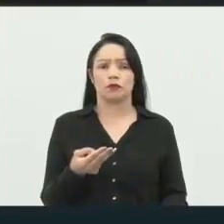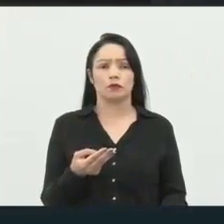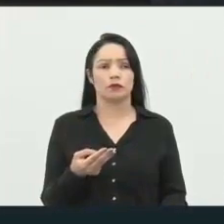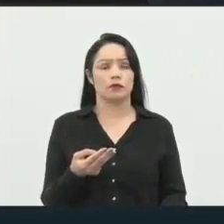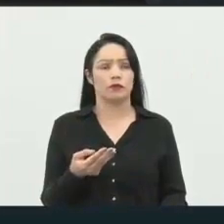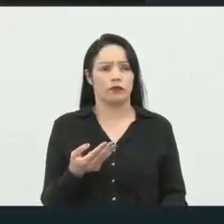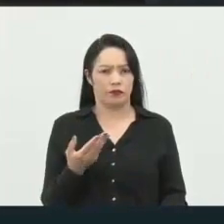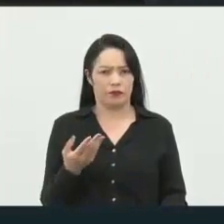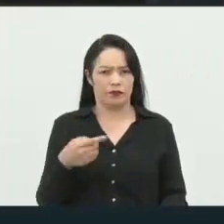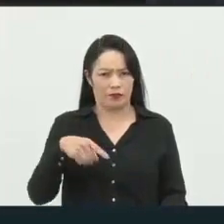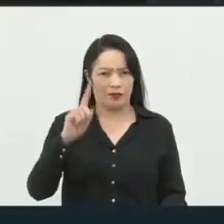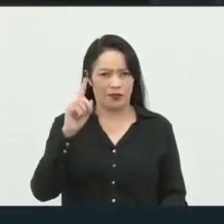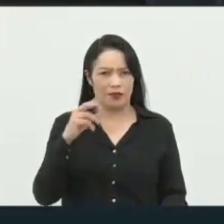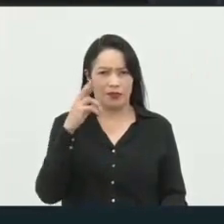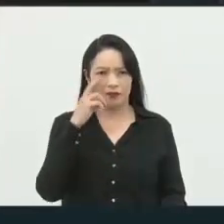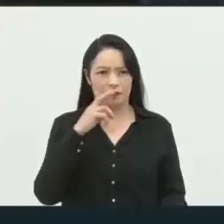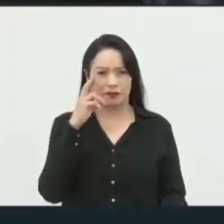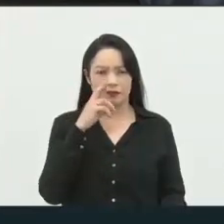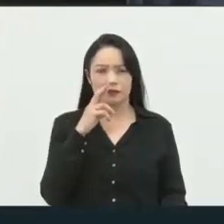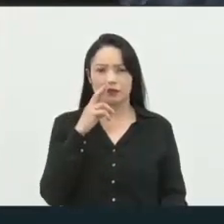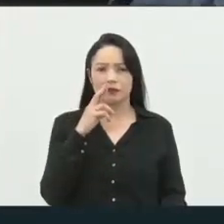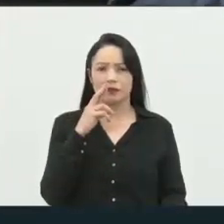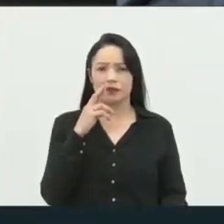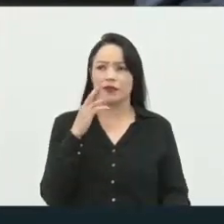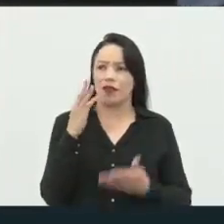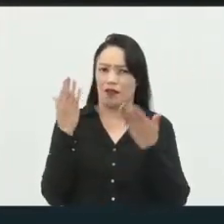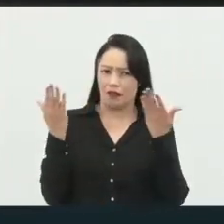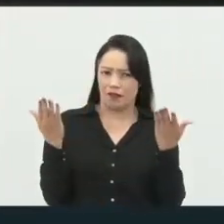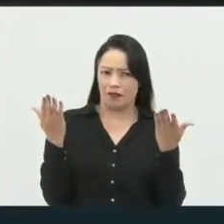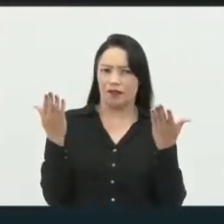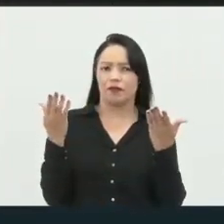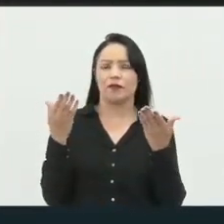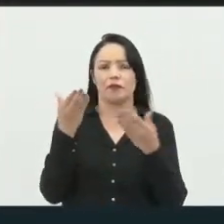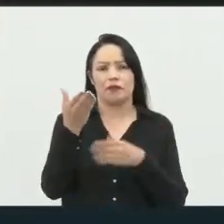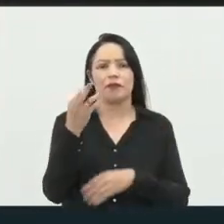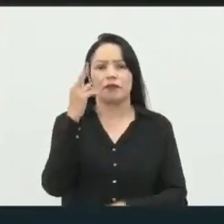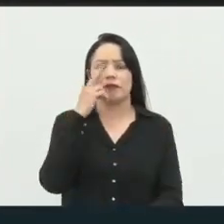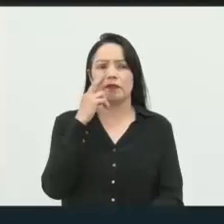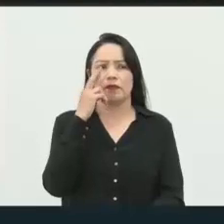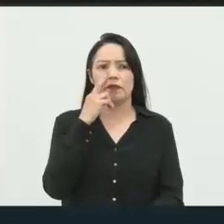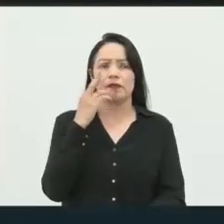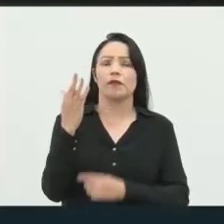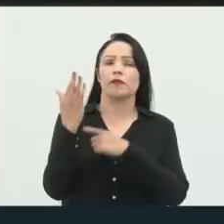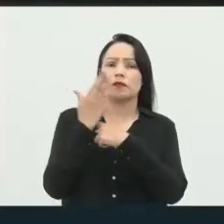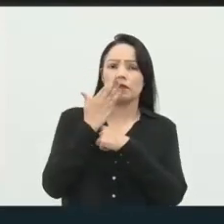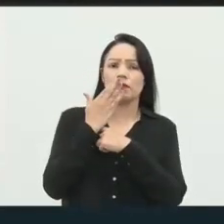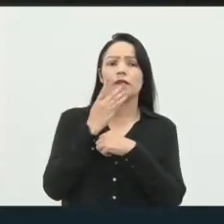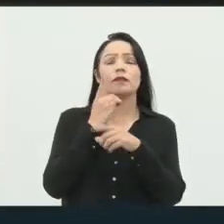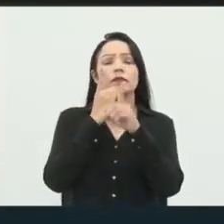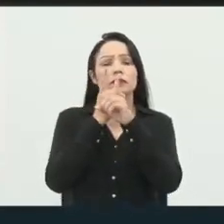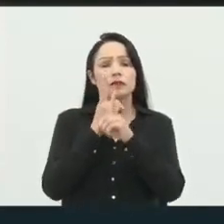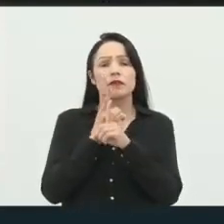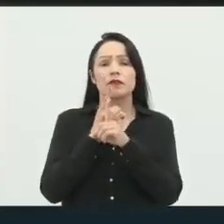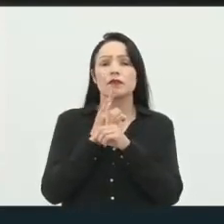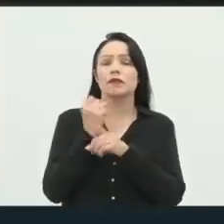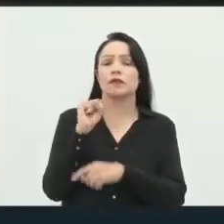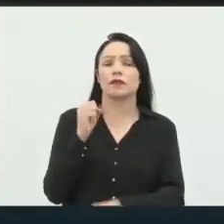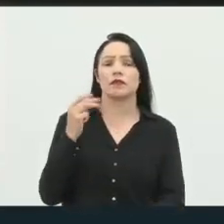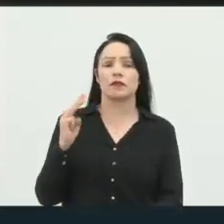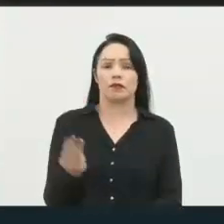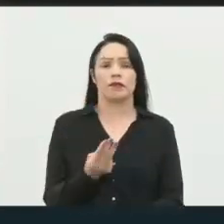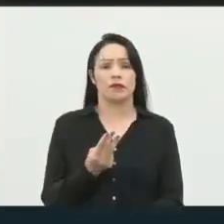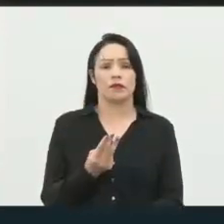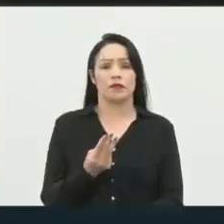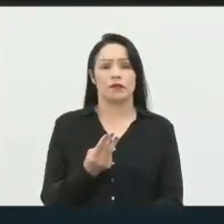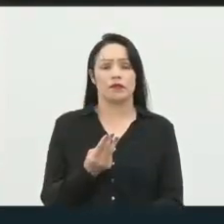fiscalização lá a escola não saiu graças a sua fiscalização então me ajude a descobrir aonde estão esses 8 milhões O que que